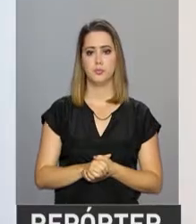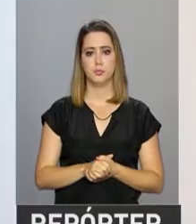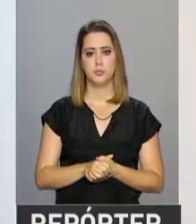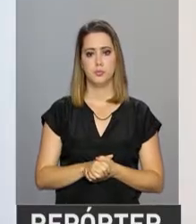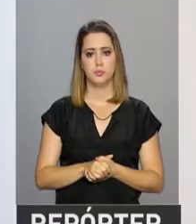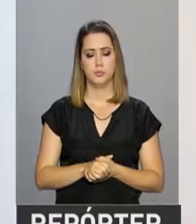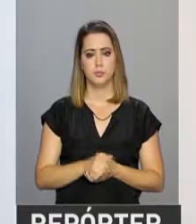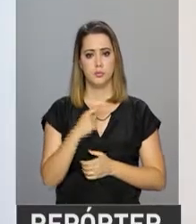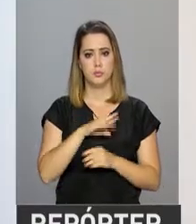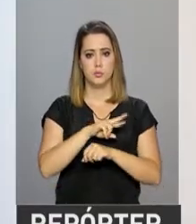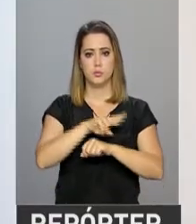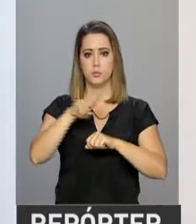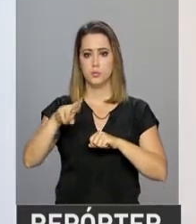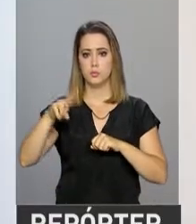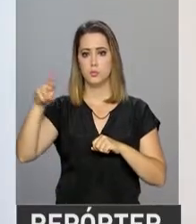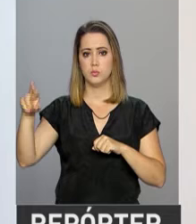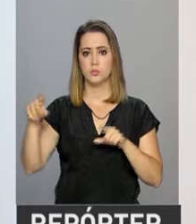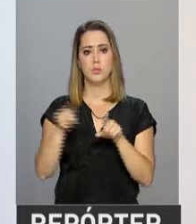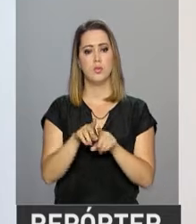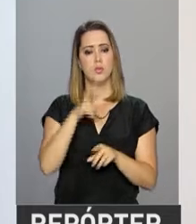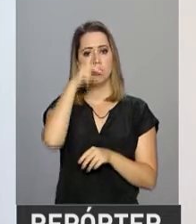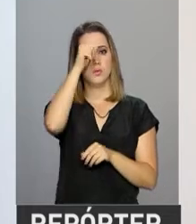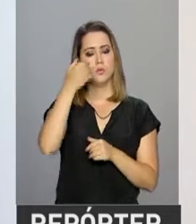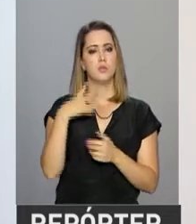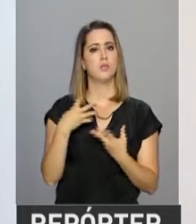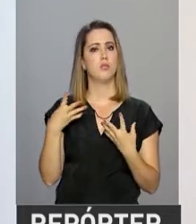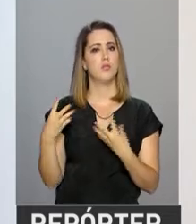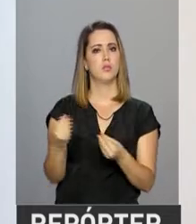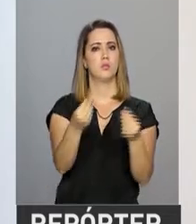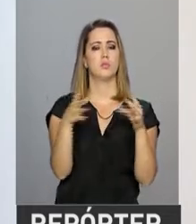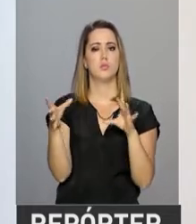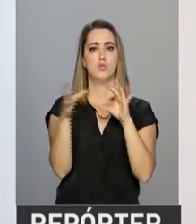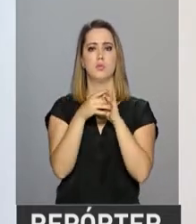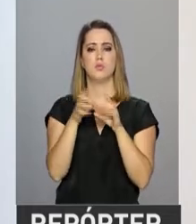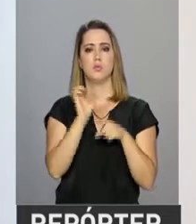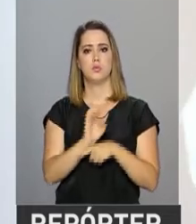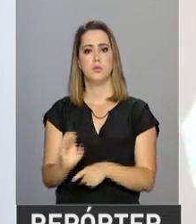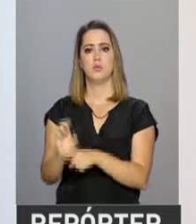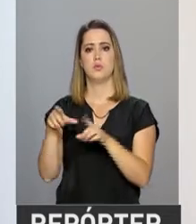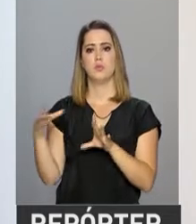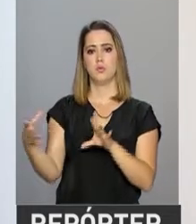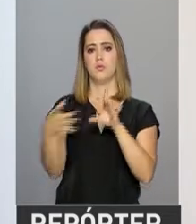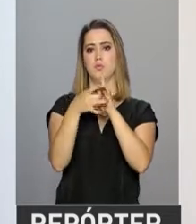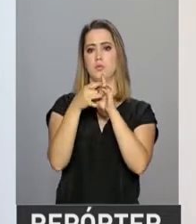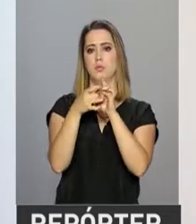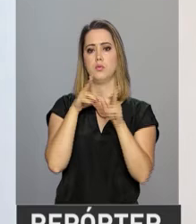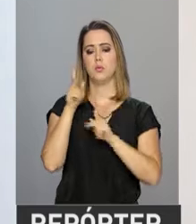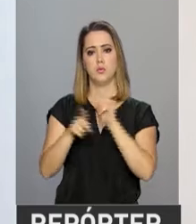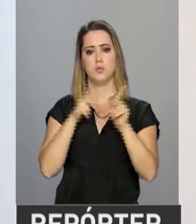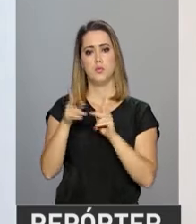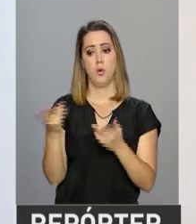está porque fortalece muito a não só a integração dos estados mas a integração dos povos